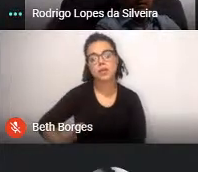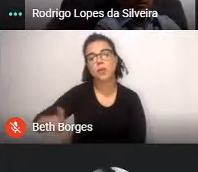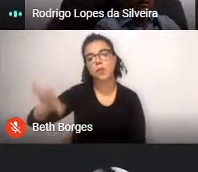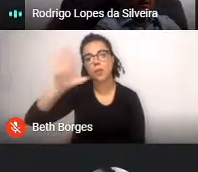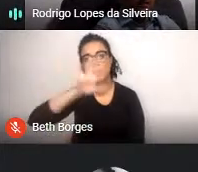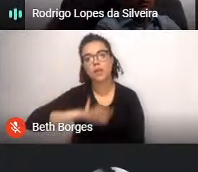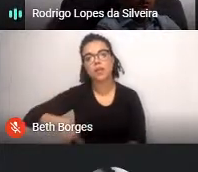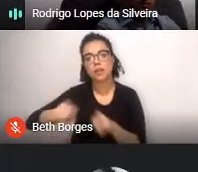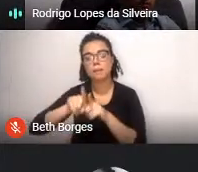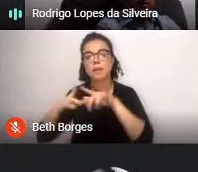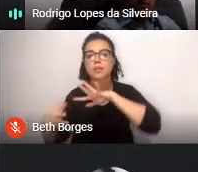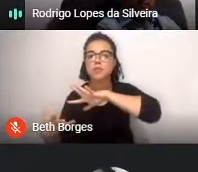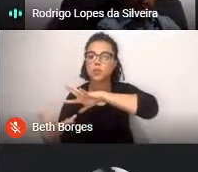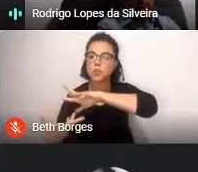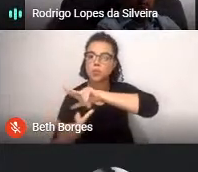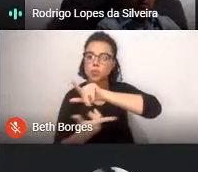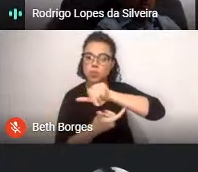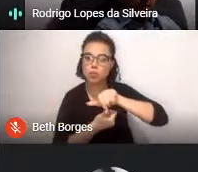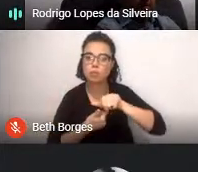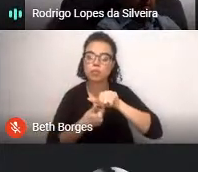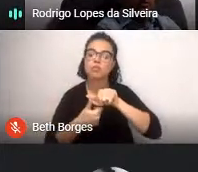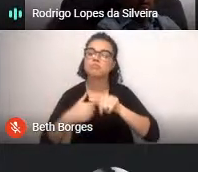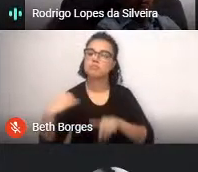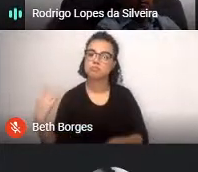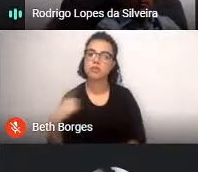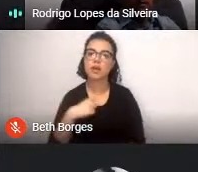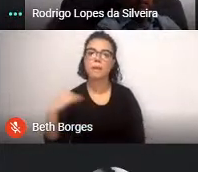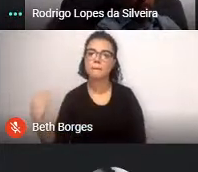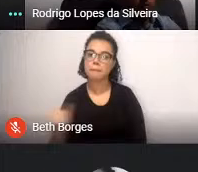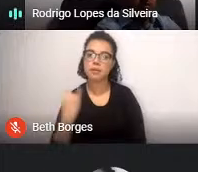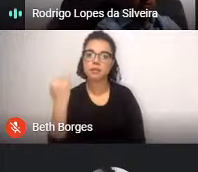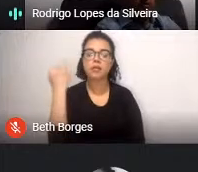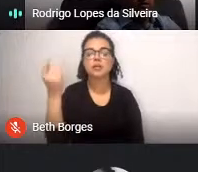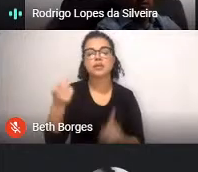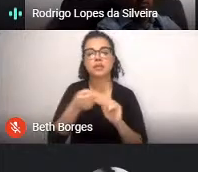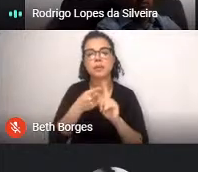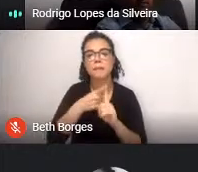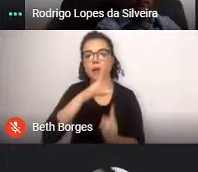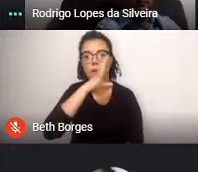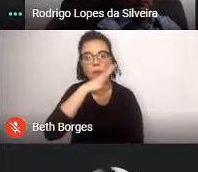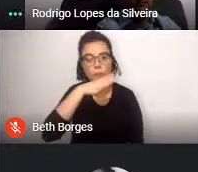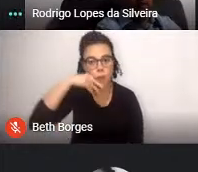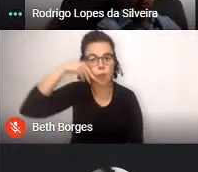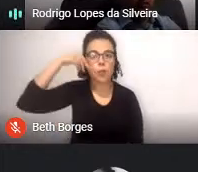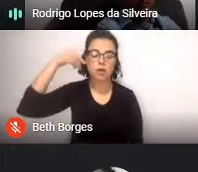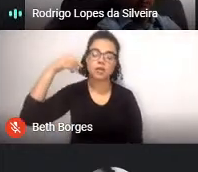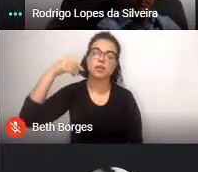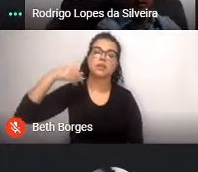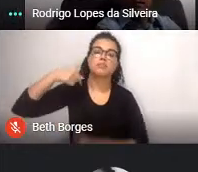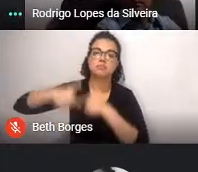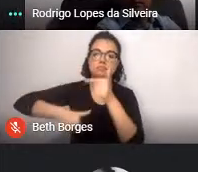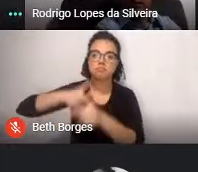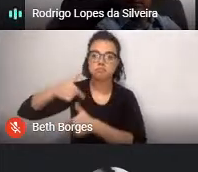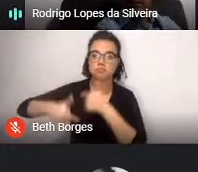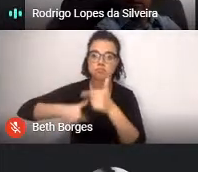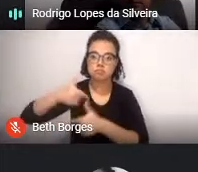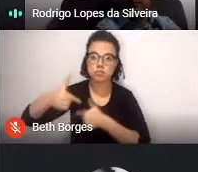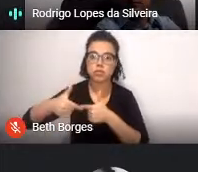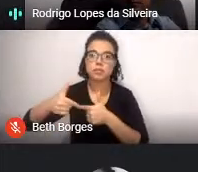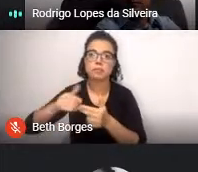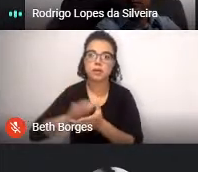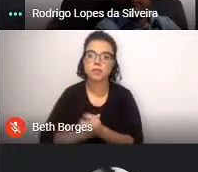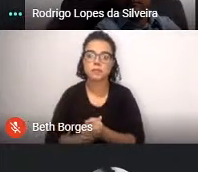isso traz não só esse respaldo, como também uma qualidade de trabalho muito significativa. Tá bom? Pode